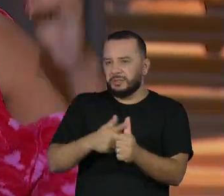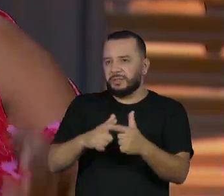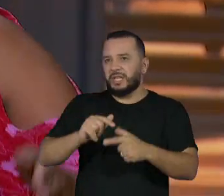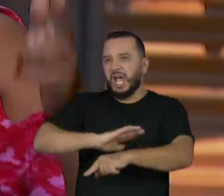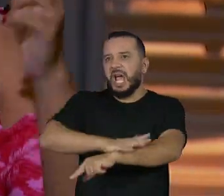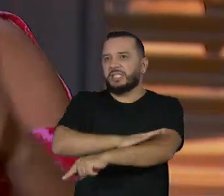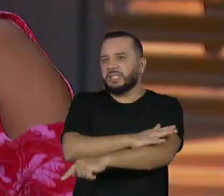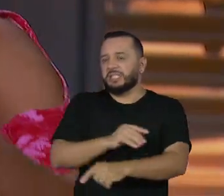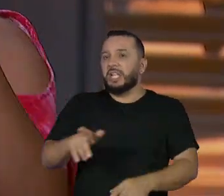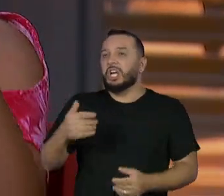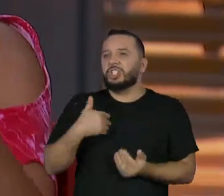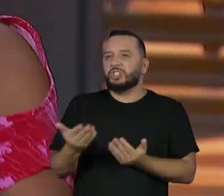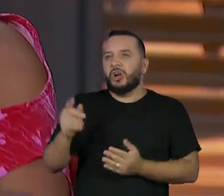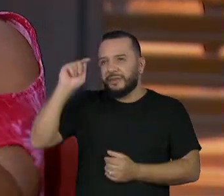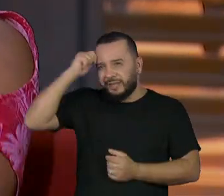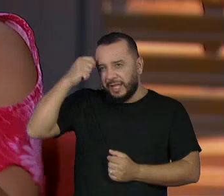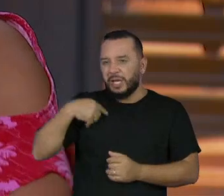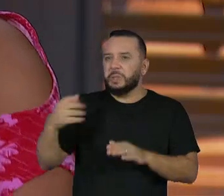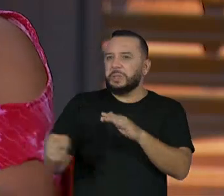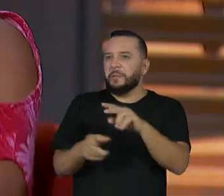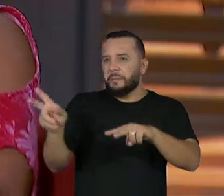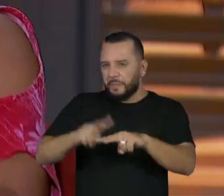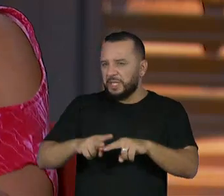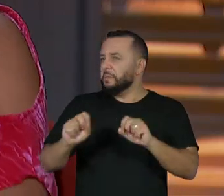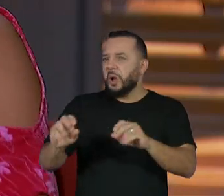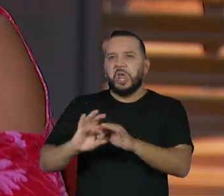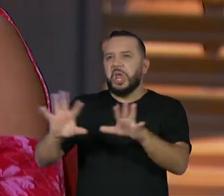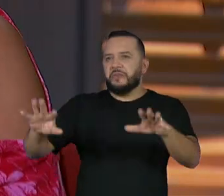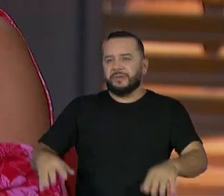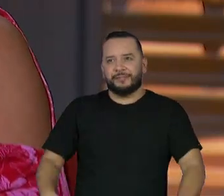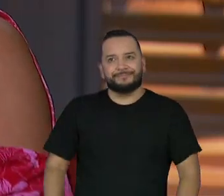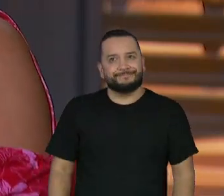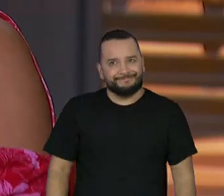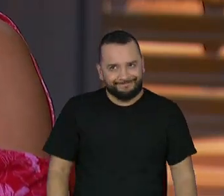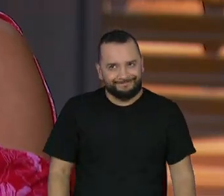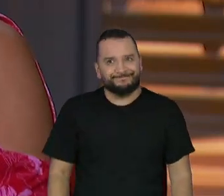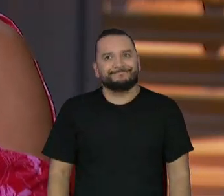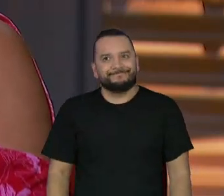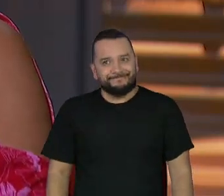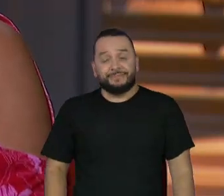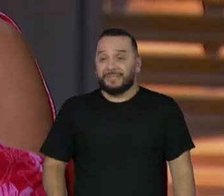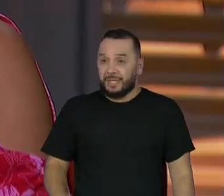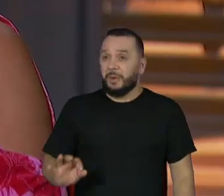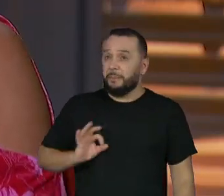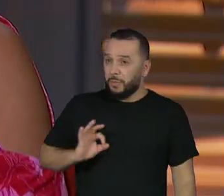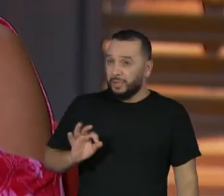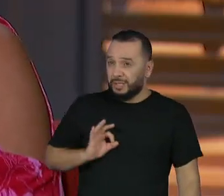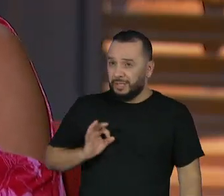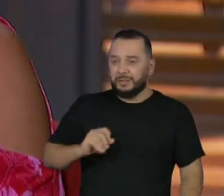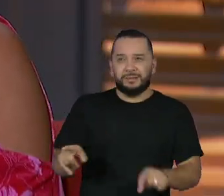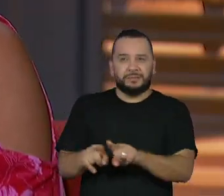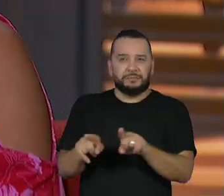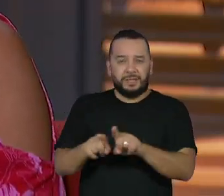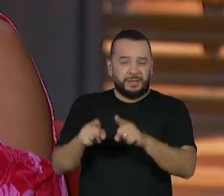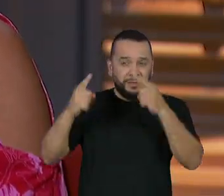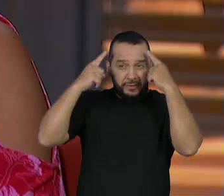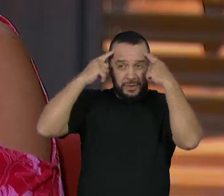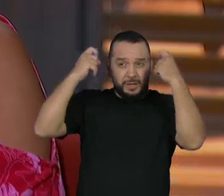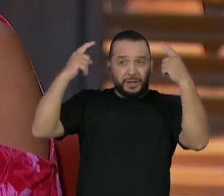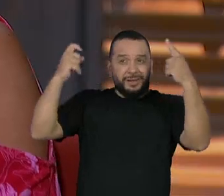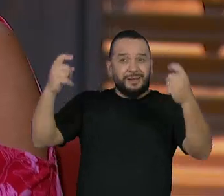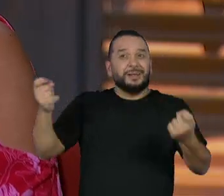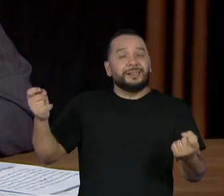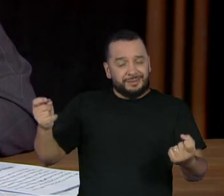olha, o jovem negro tem que ser preso, esse território você pode... É isso. Então, assim, essa polícia e essa violência policial, ela